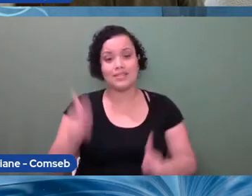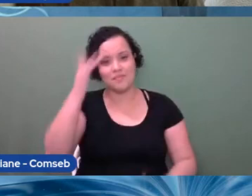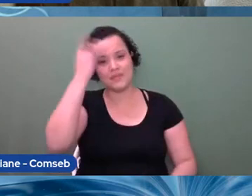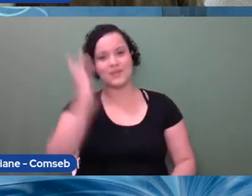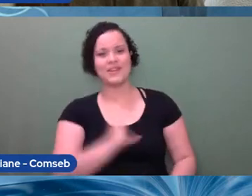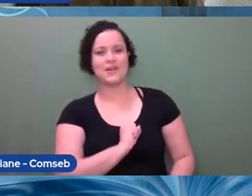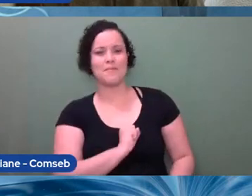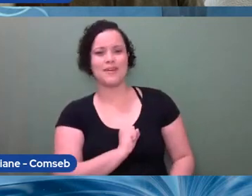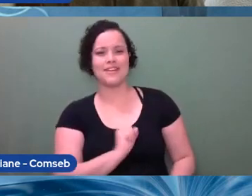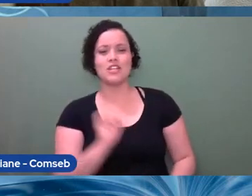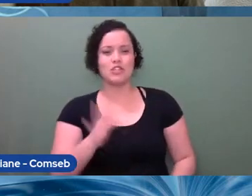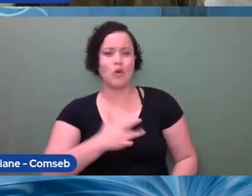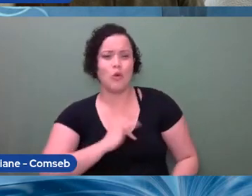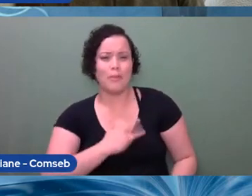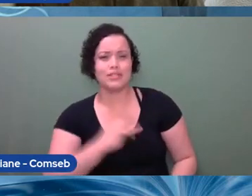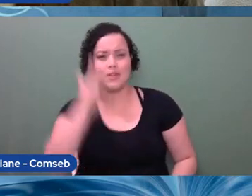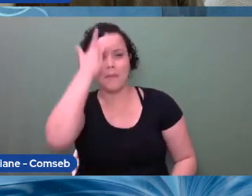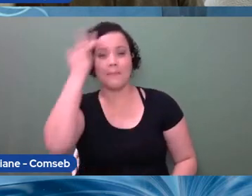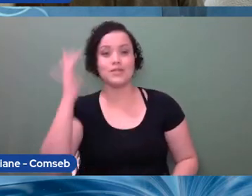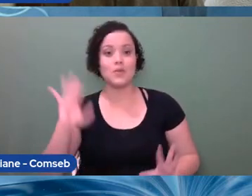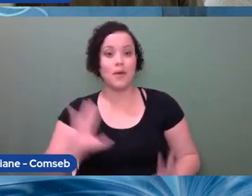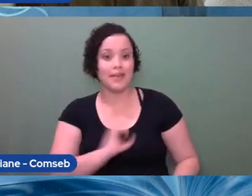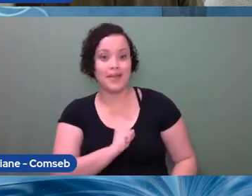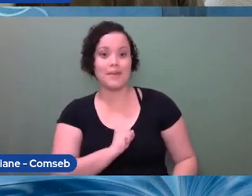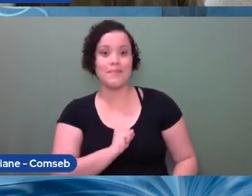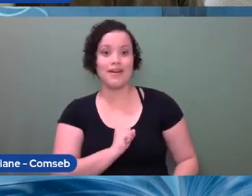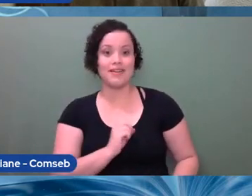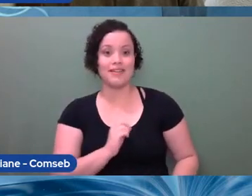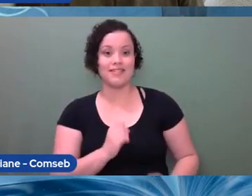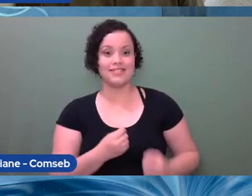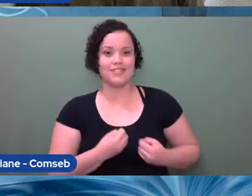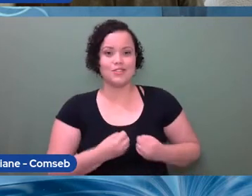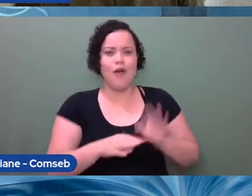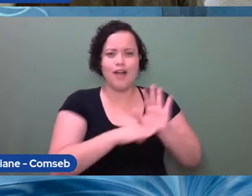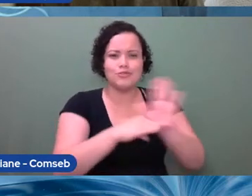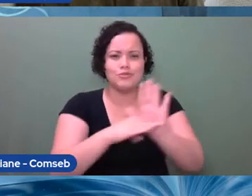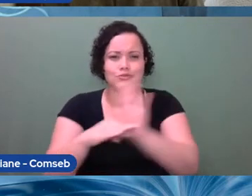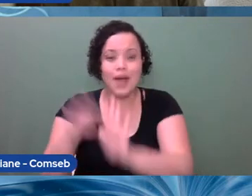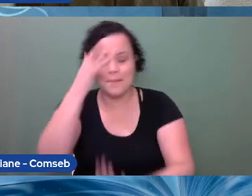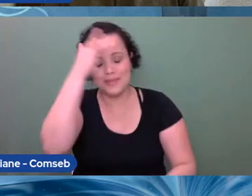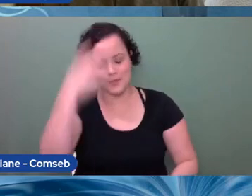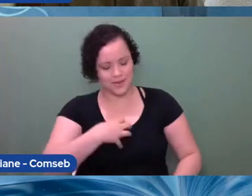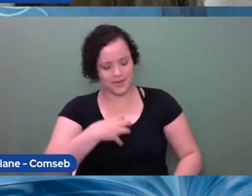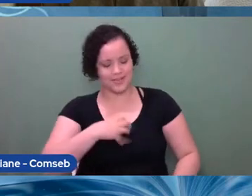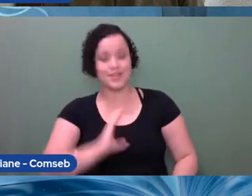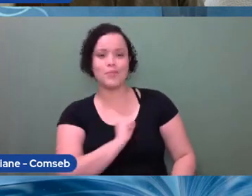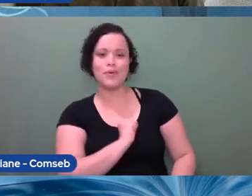quem ama. Só é caridoso quem ama. Só é feliz quem ama. Amemos-nos uns aos outros.